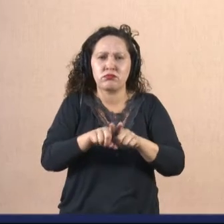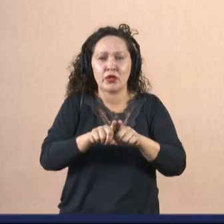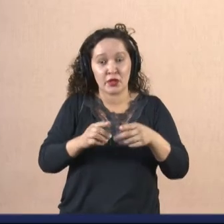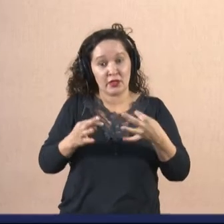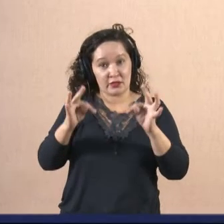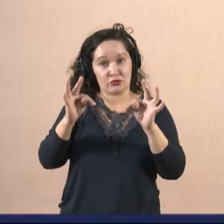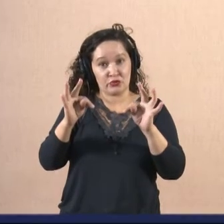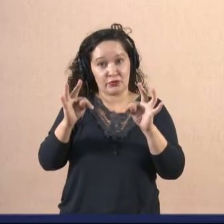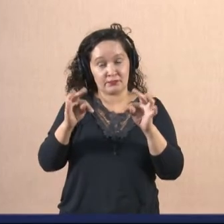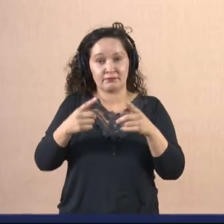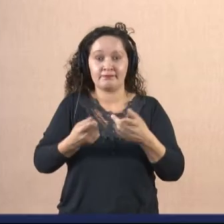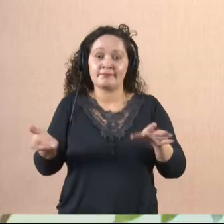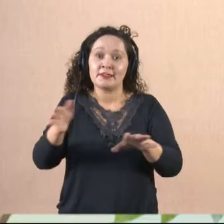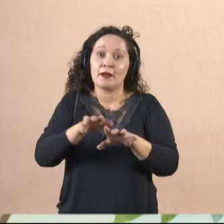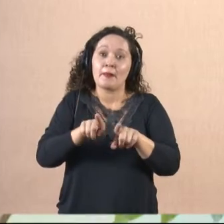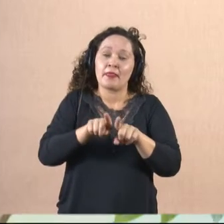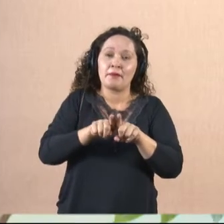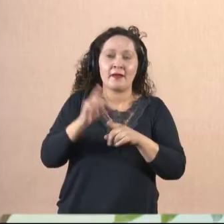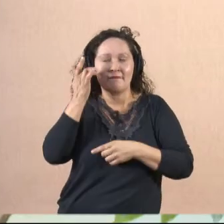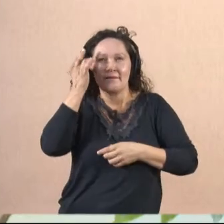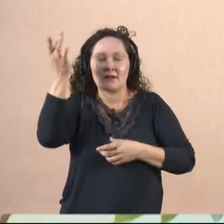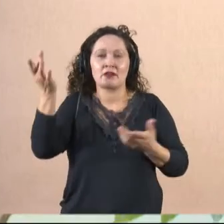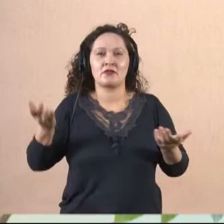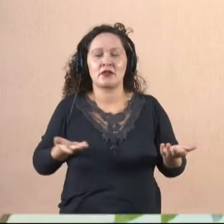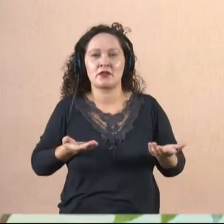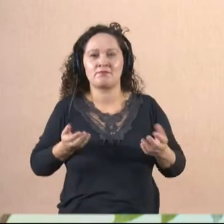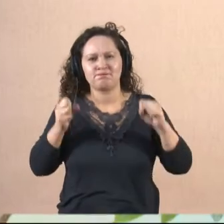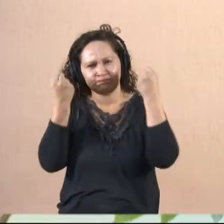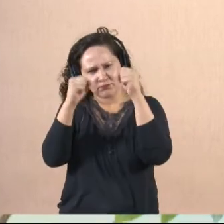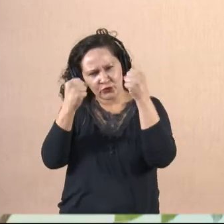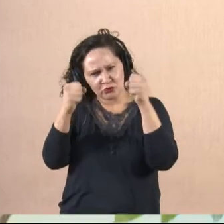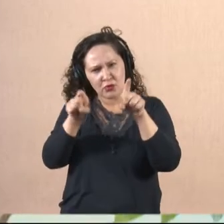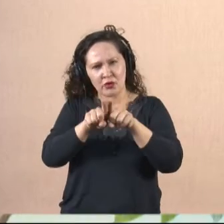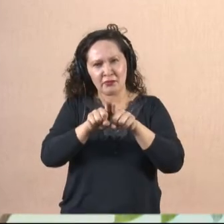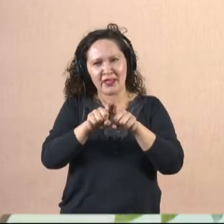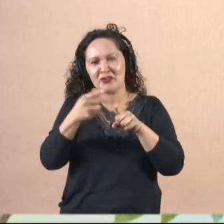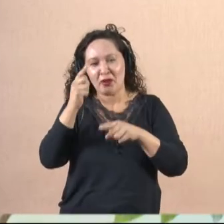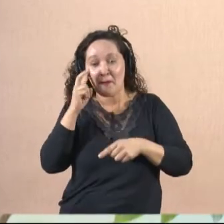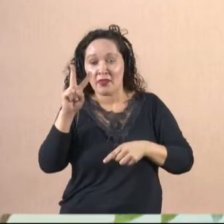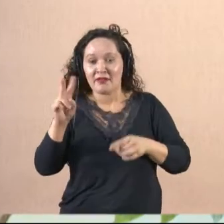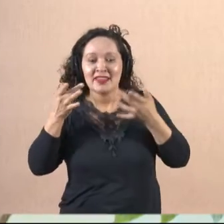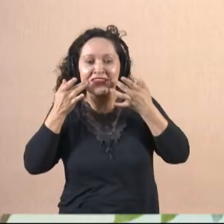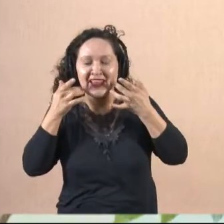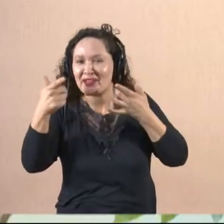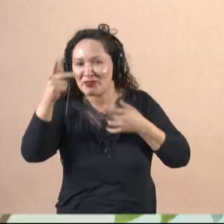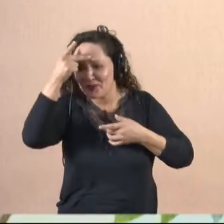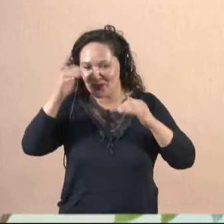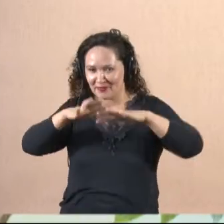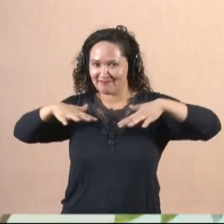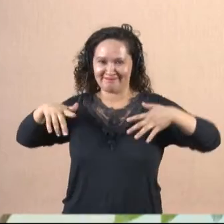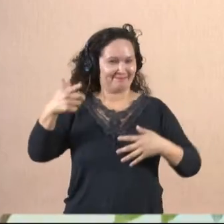eletrônicos inclusive facilitar mais esportes em torcida os teatros sem